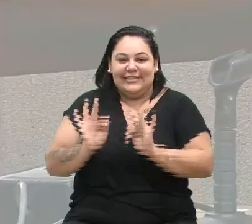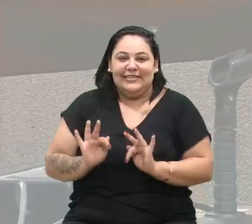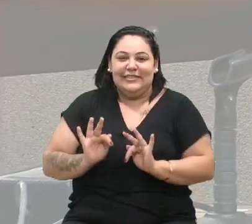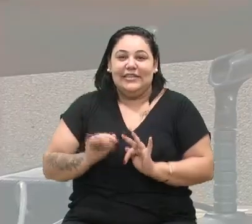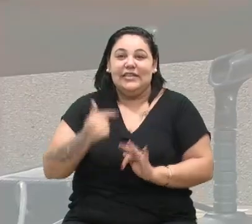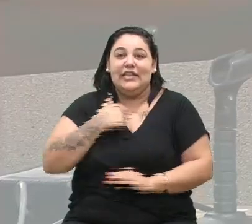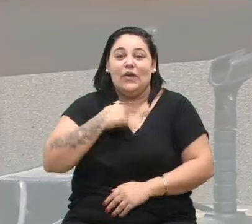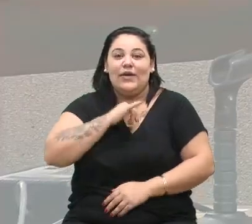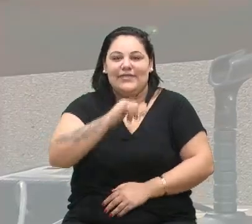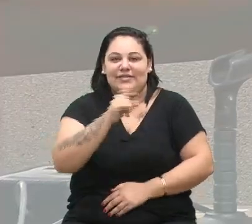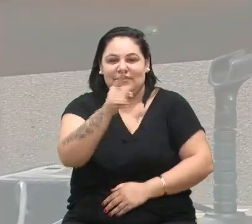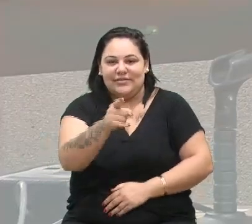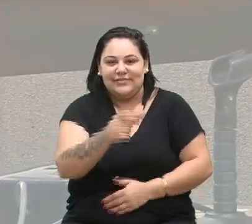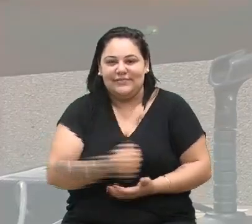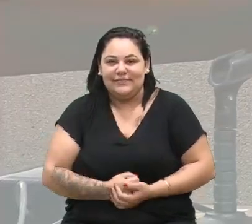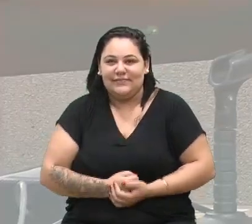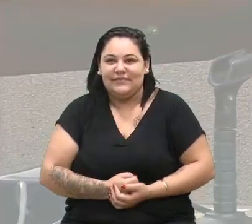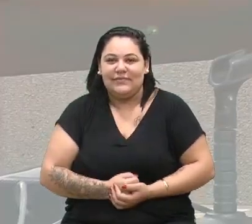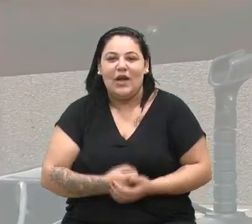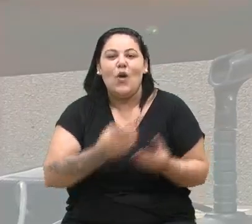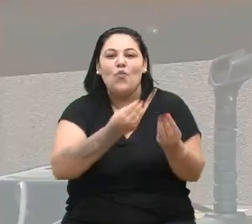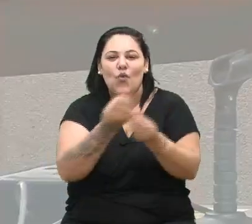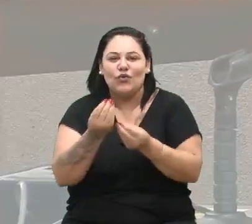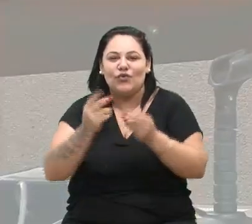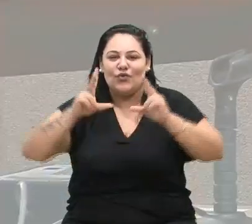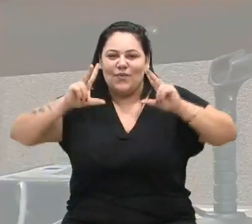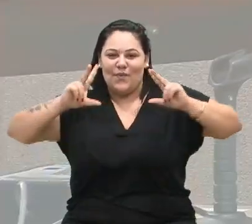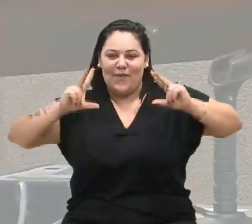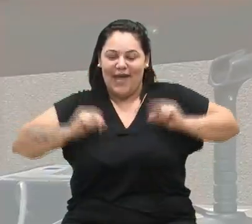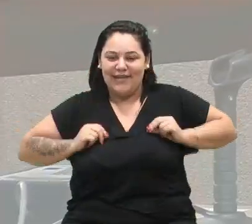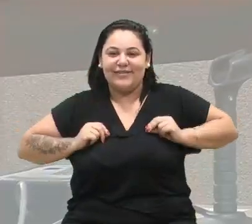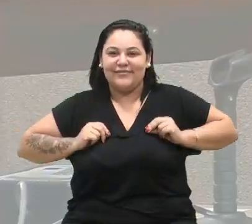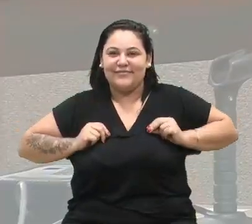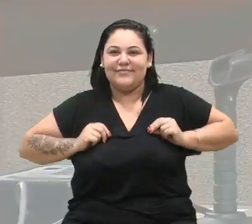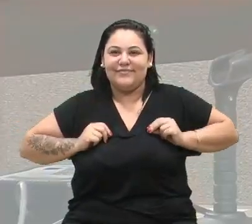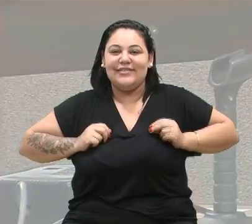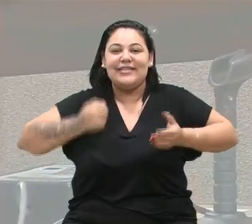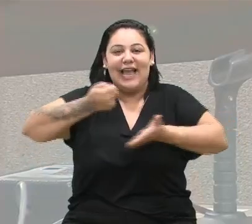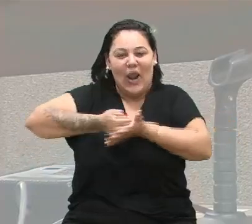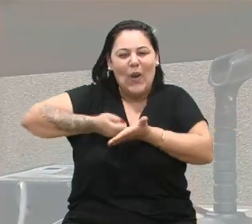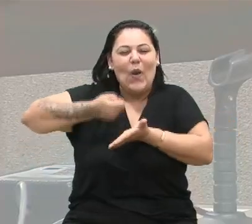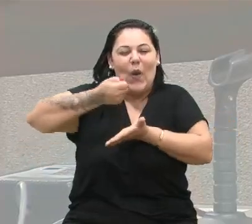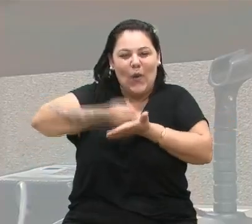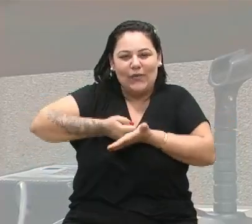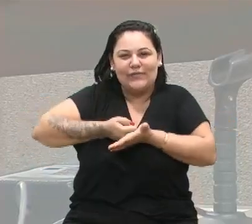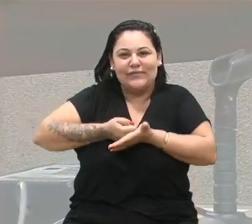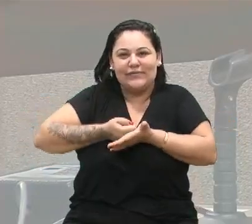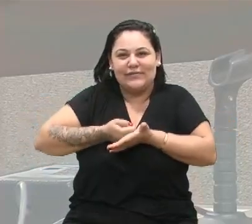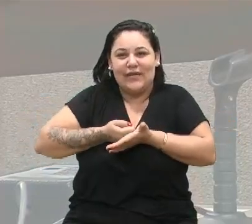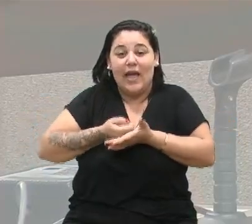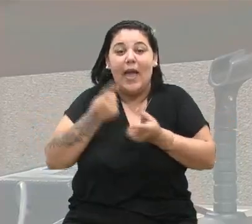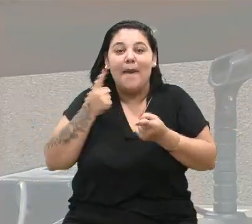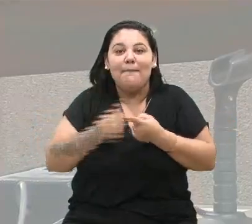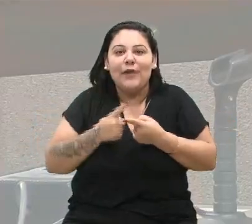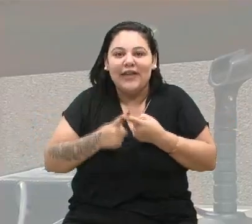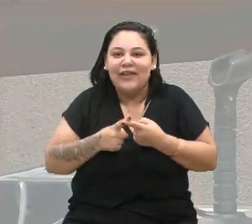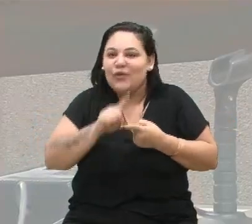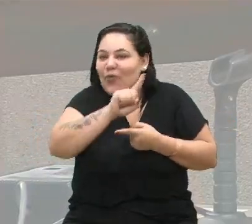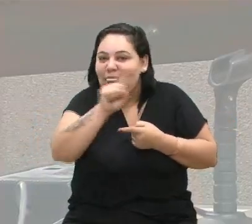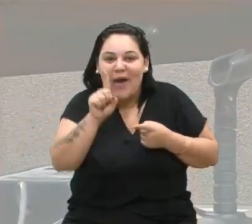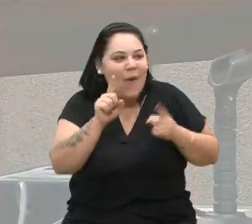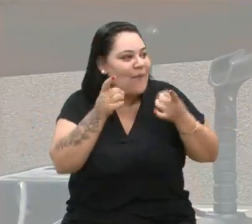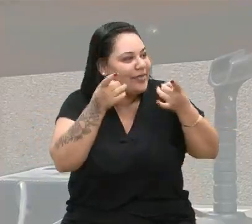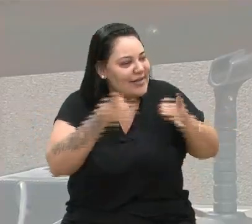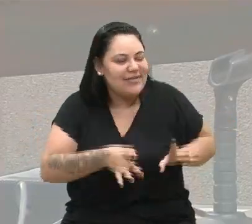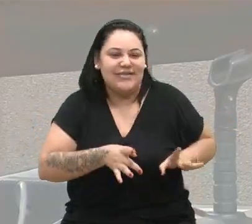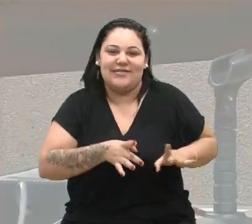senhor que muito desse mérito, dessa luta que passa pelas suas mãos, é pela sua persistência, pela sua dedicação